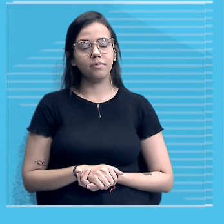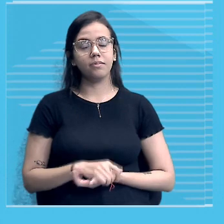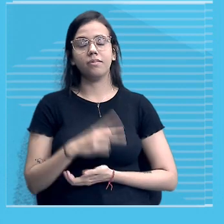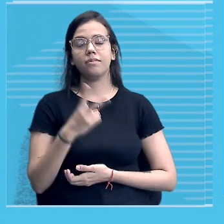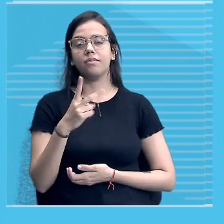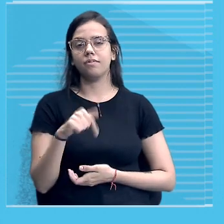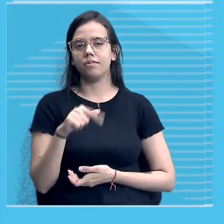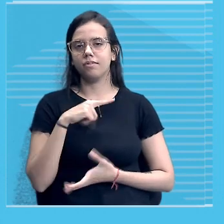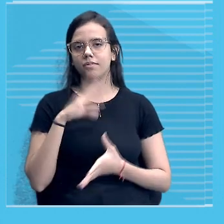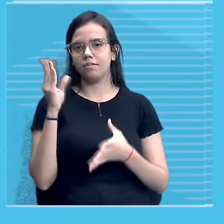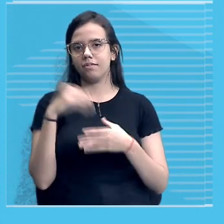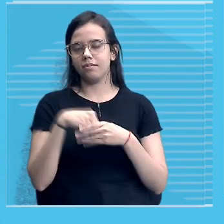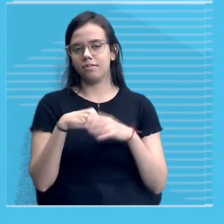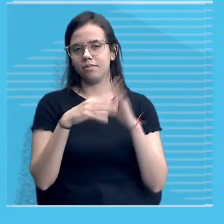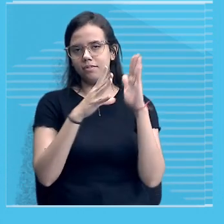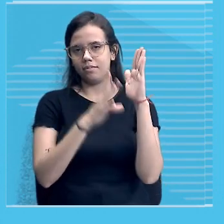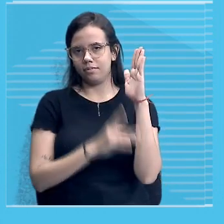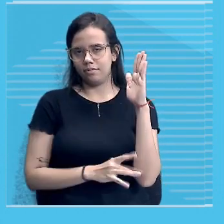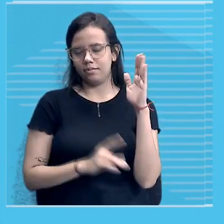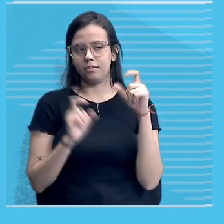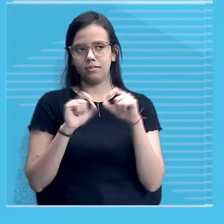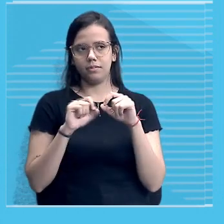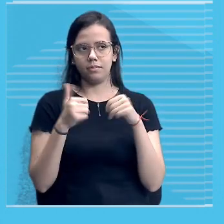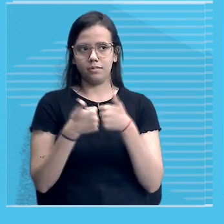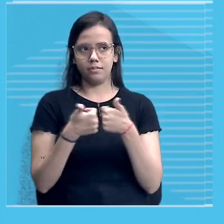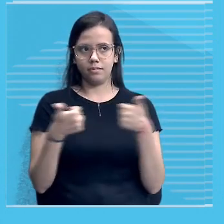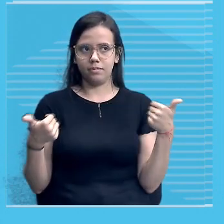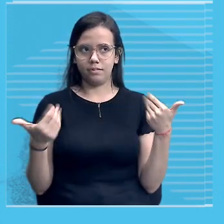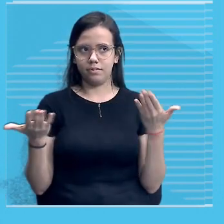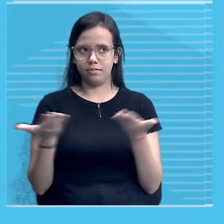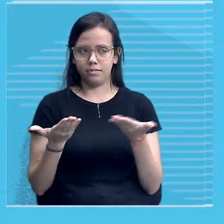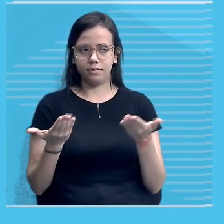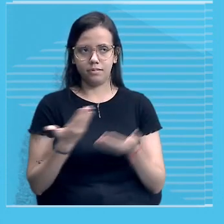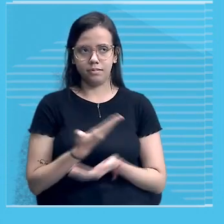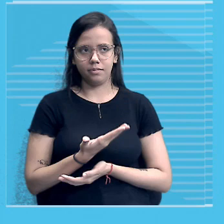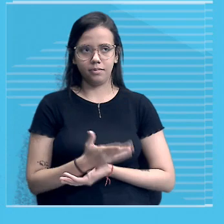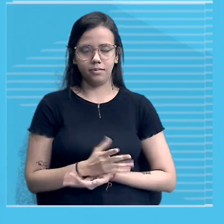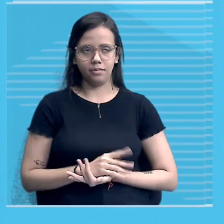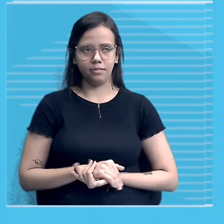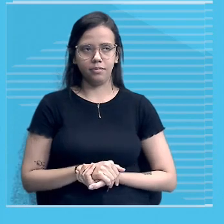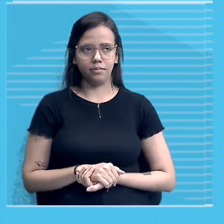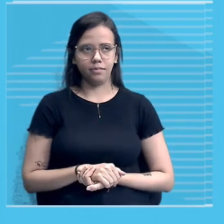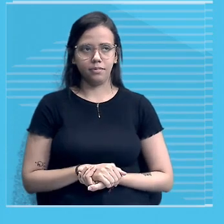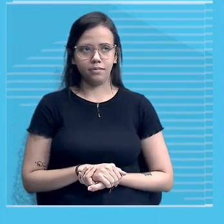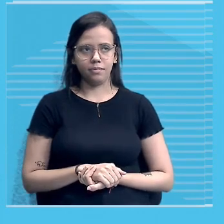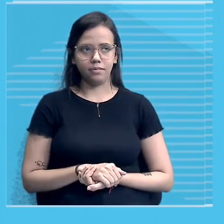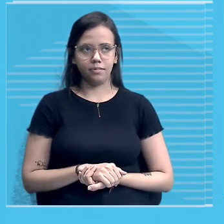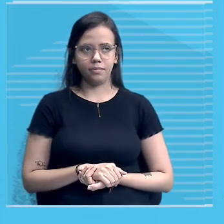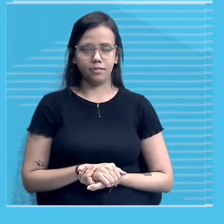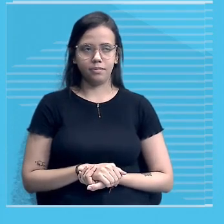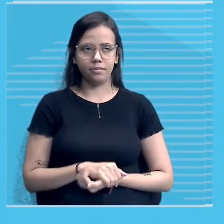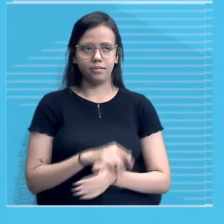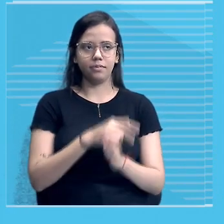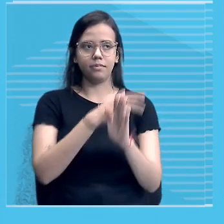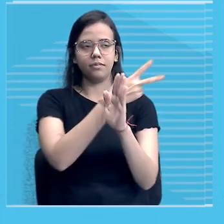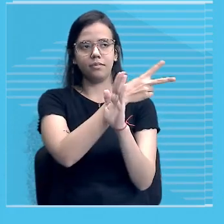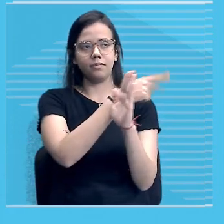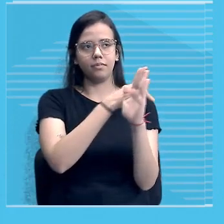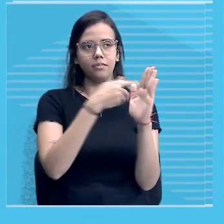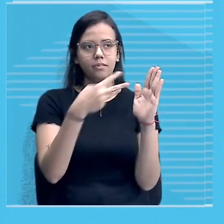do 81 nós vamos fazer separadinho aqui ó e por três que dá